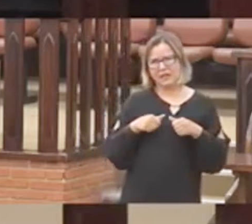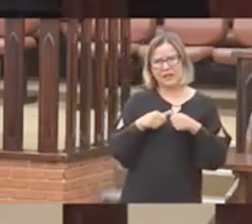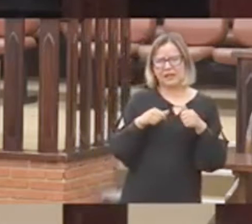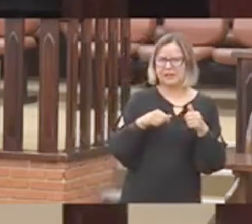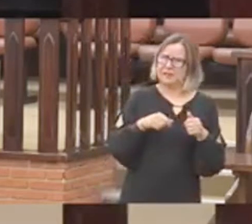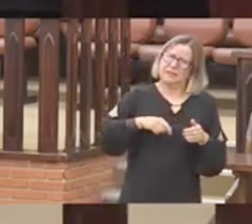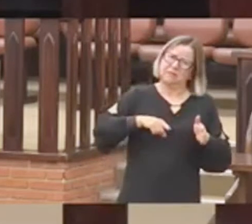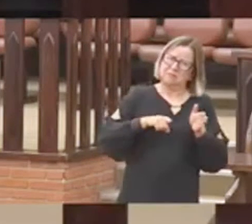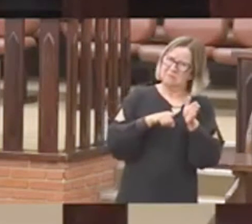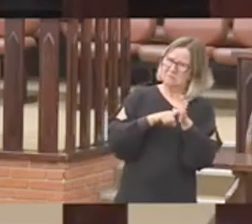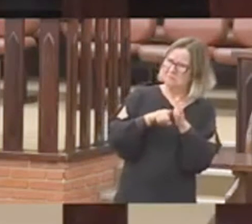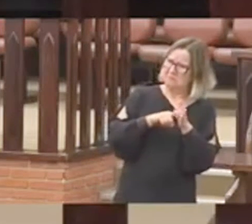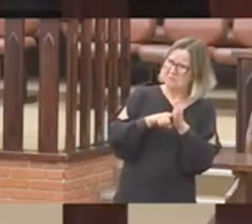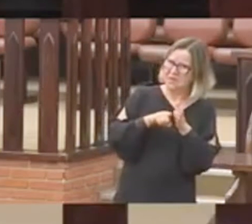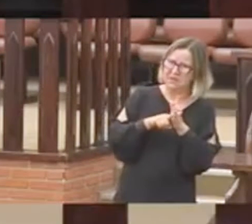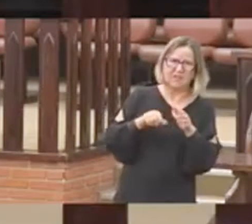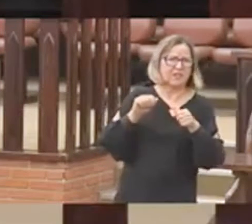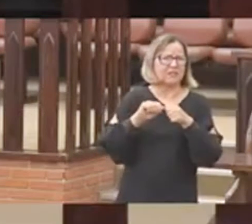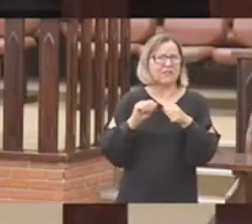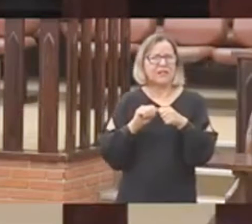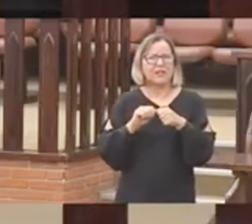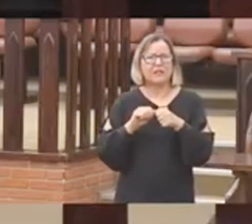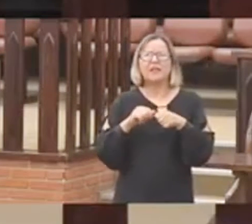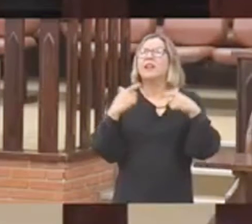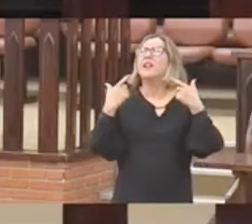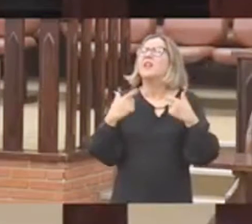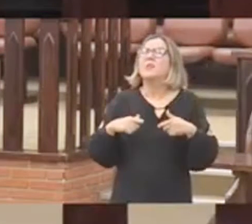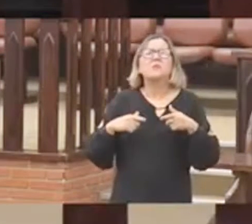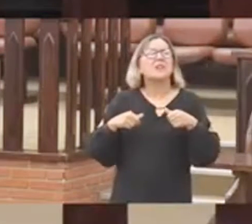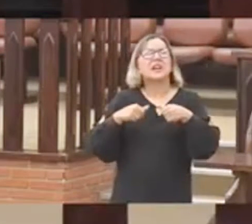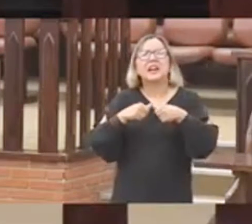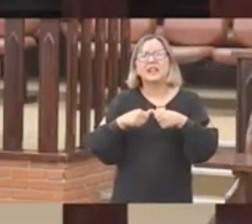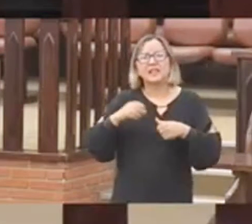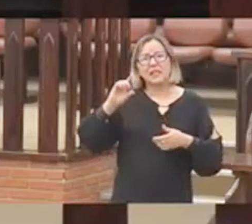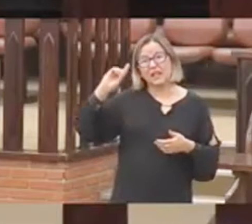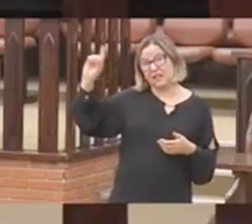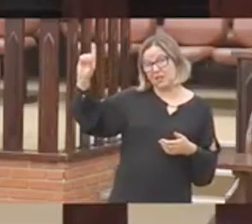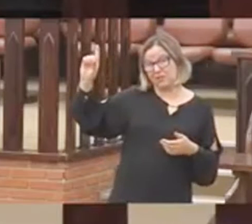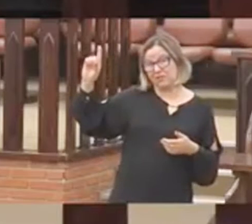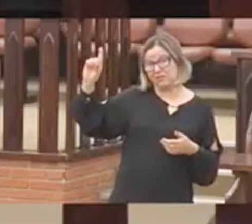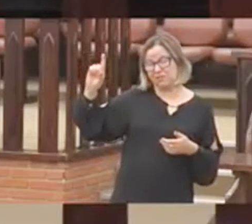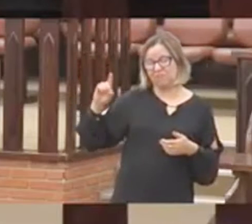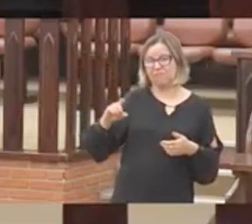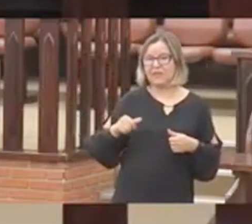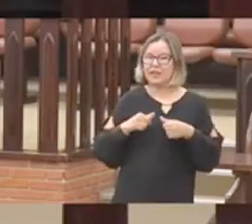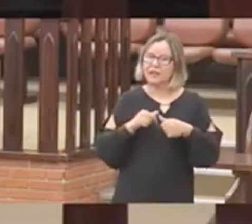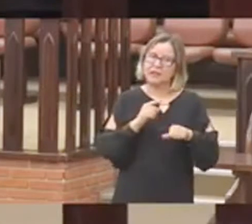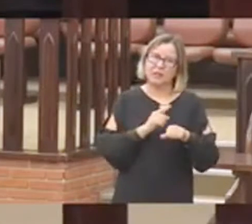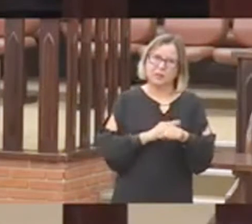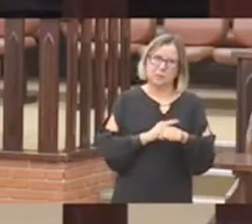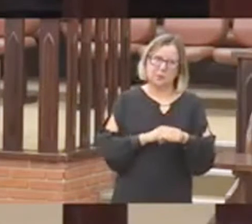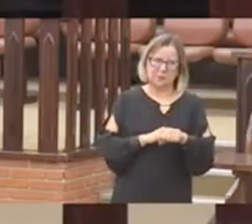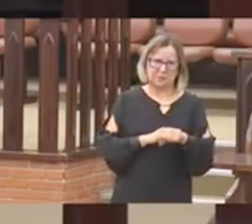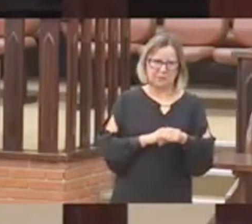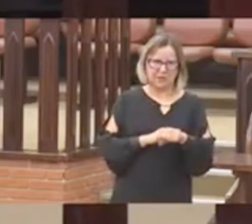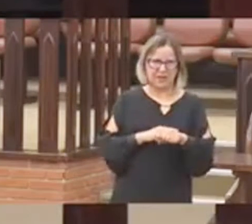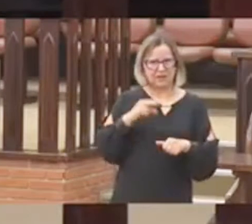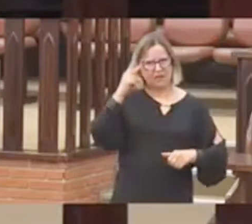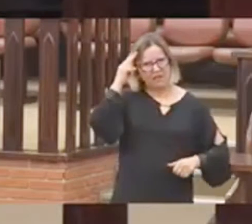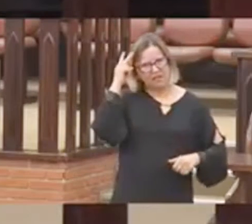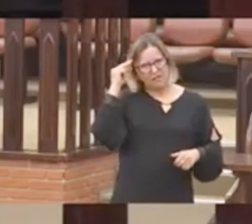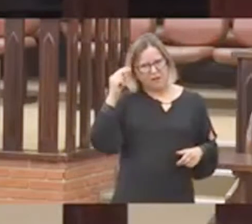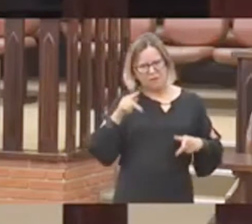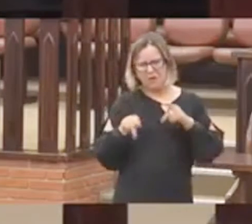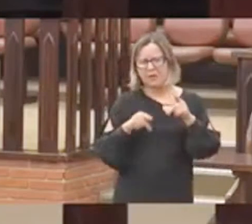feita: onde está Deus? Nestes momentos, é comum você ouvir essa